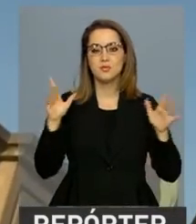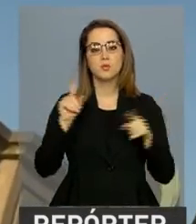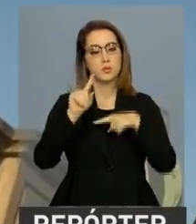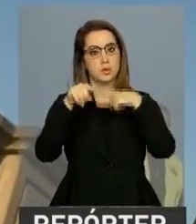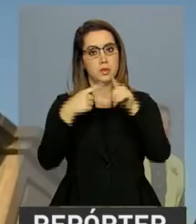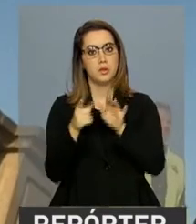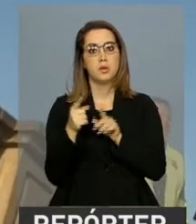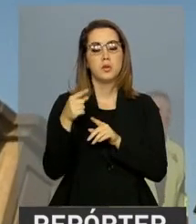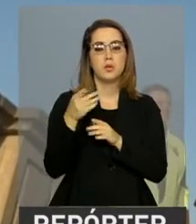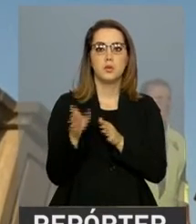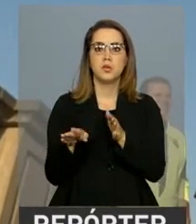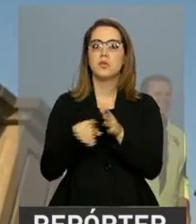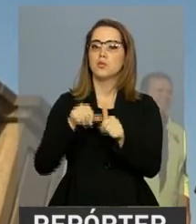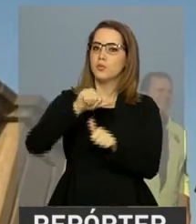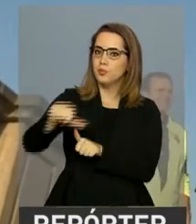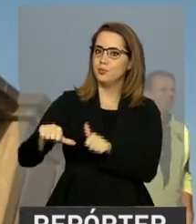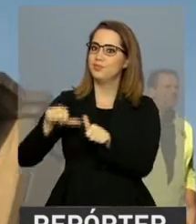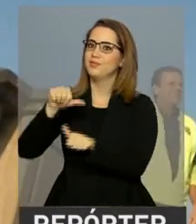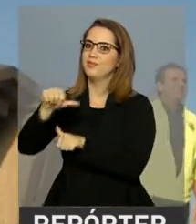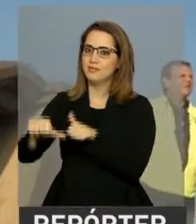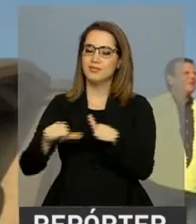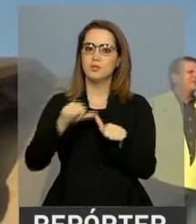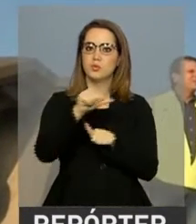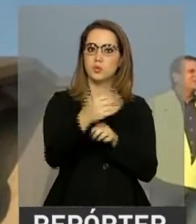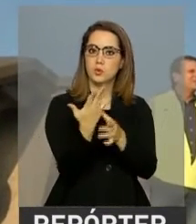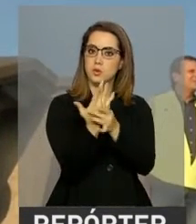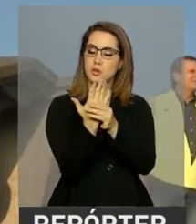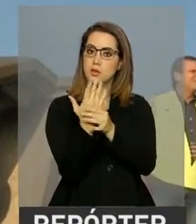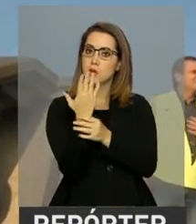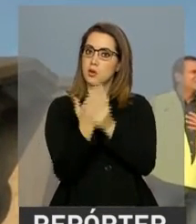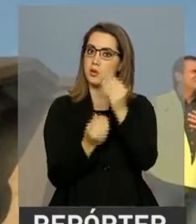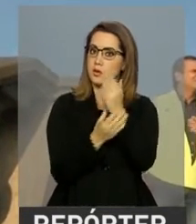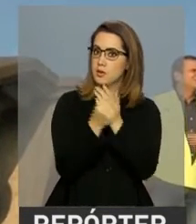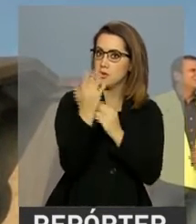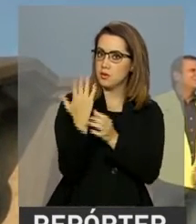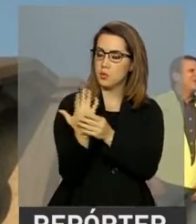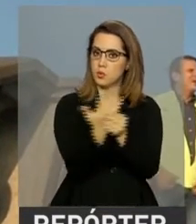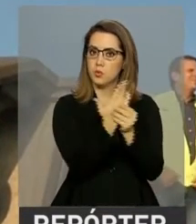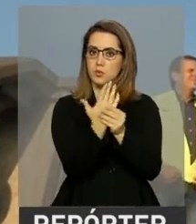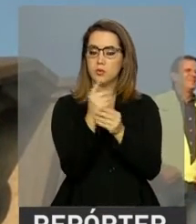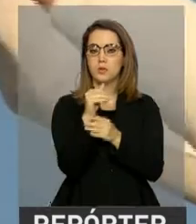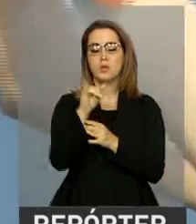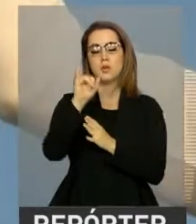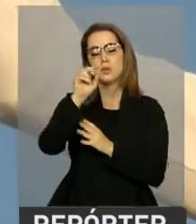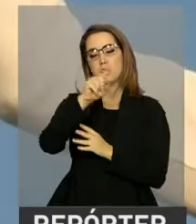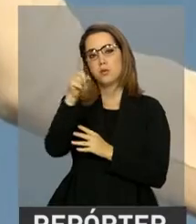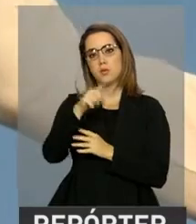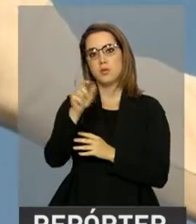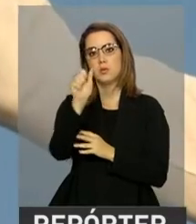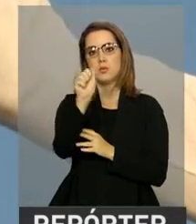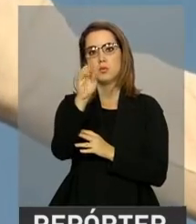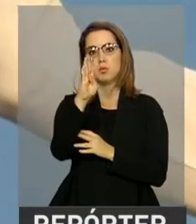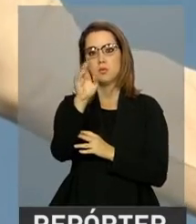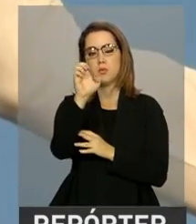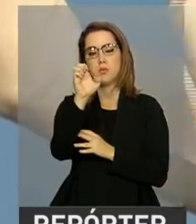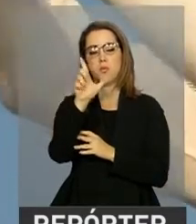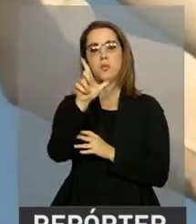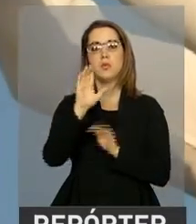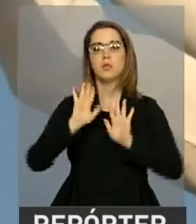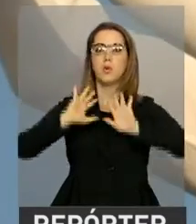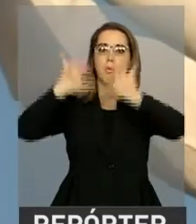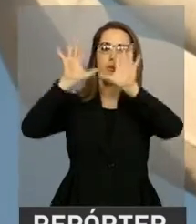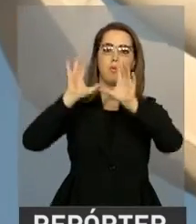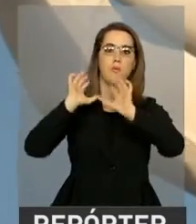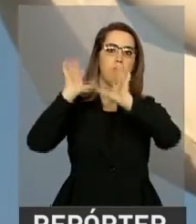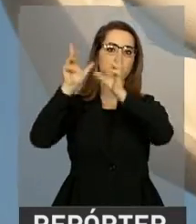a chama começou o revezamento nas mãos da ex-jogadora de vôlei Isabel, que participou dos Jogos de Moscou em